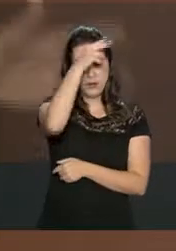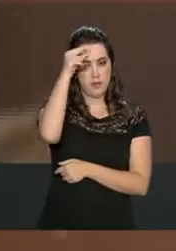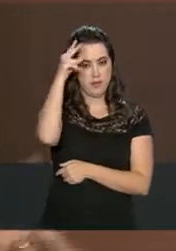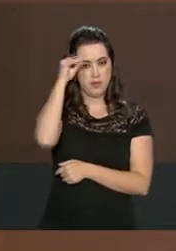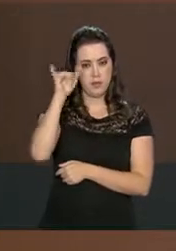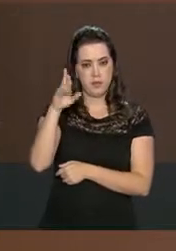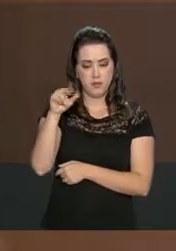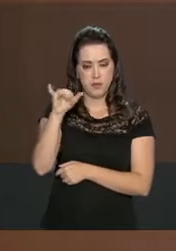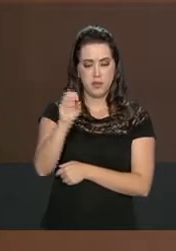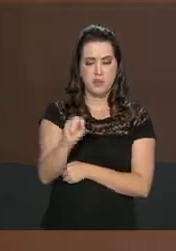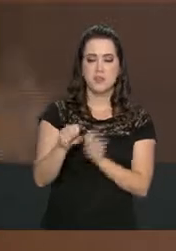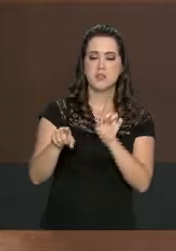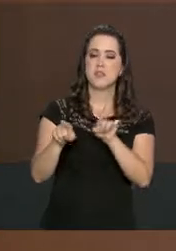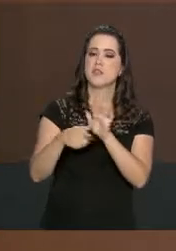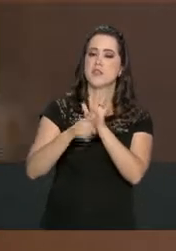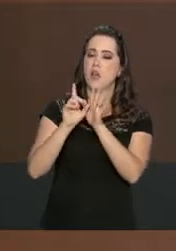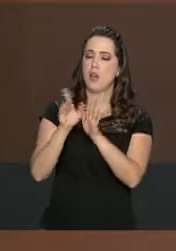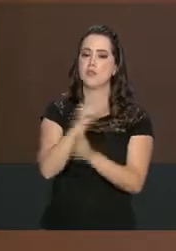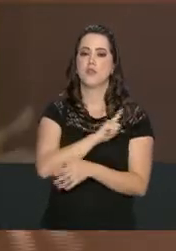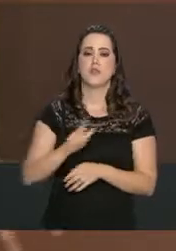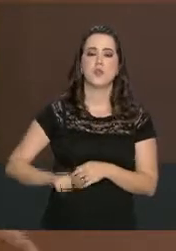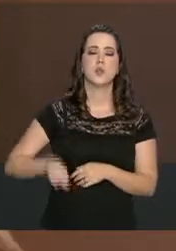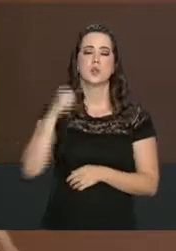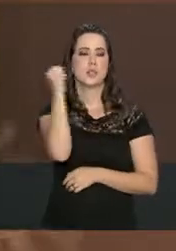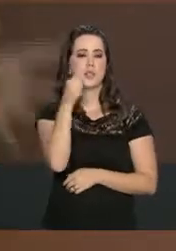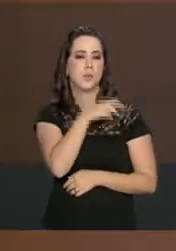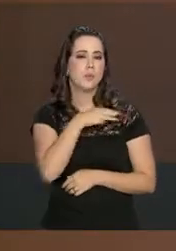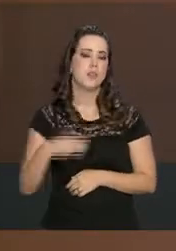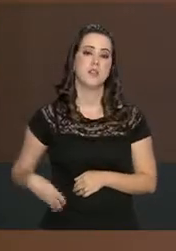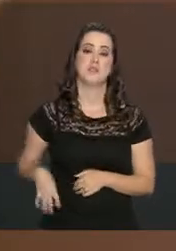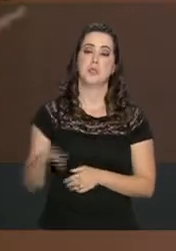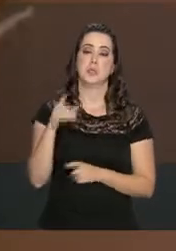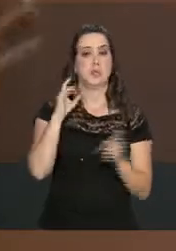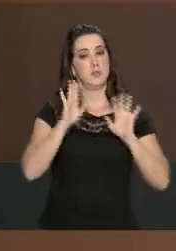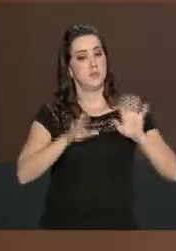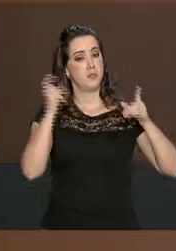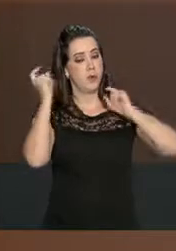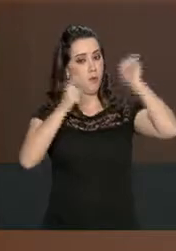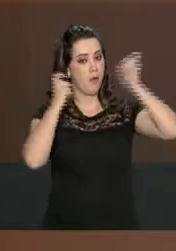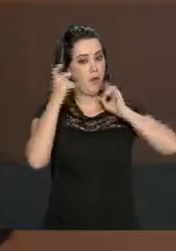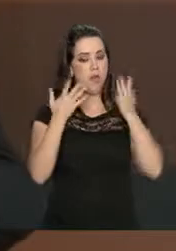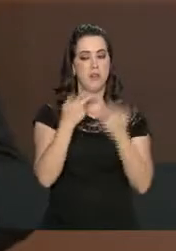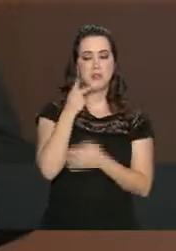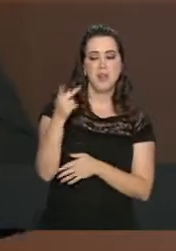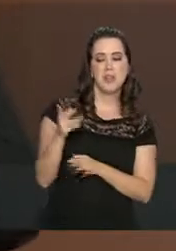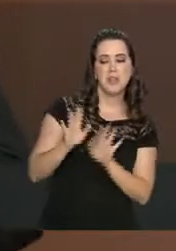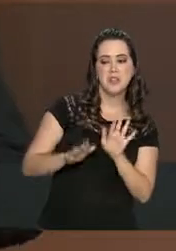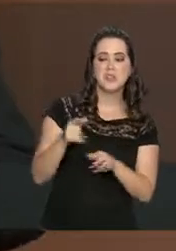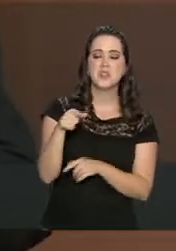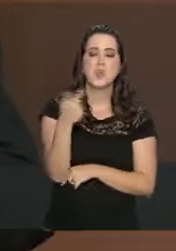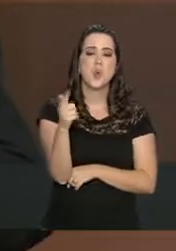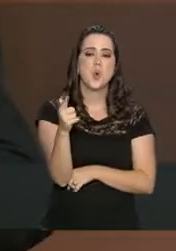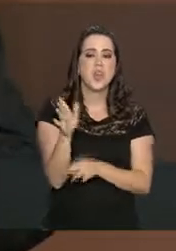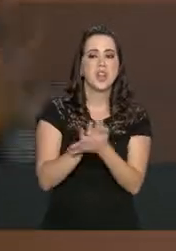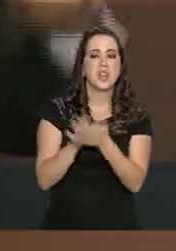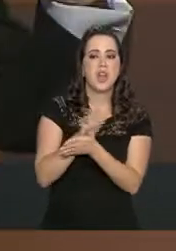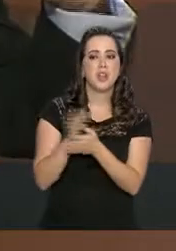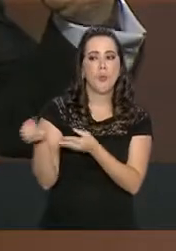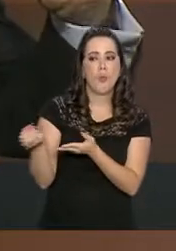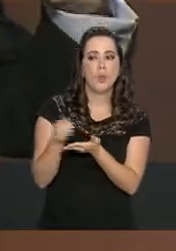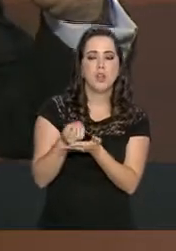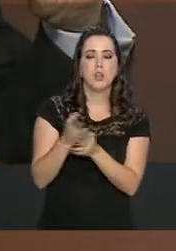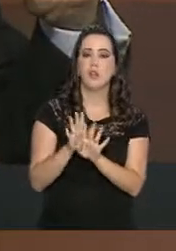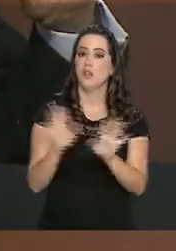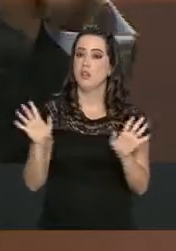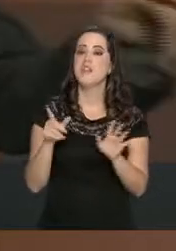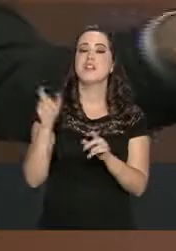teve a função de governador, senador, ministro, prefeito, deve ficar preocupado. E ele diz: será que para Goiânia não vem nada? Pois eu